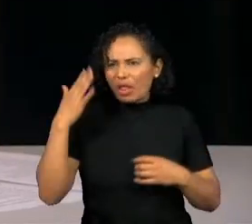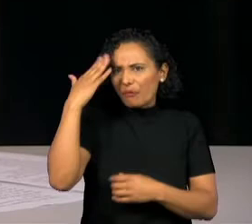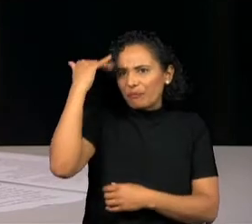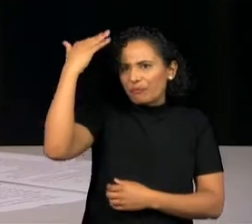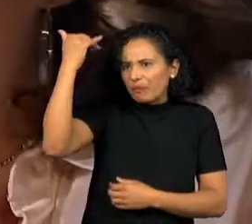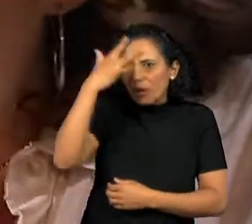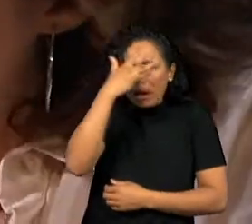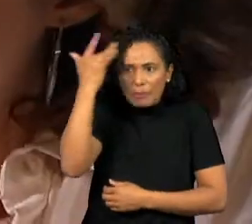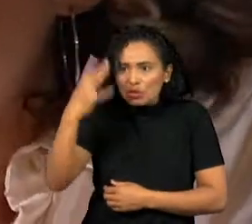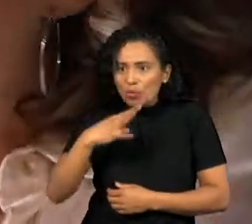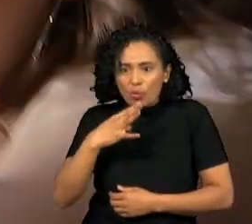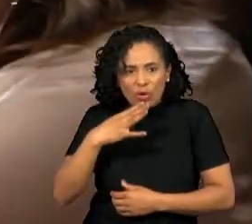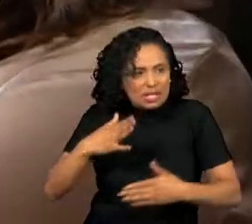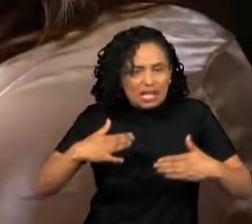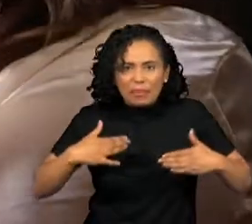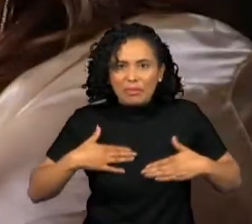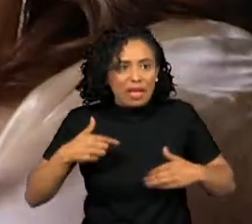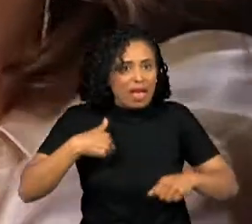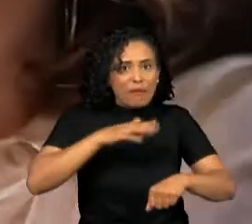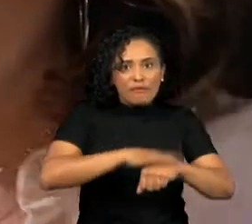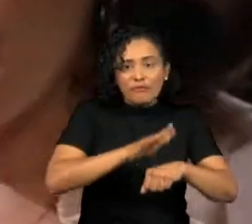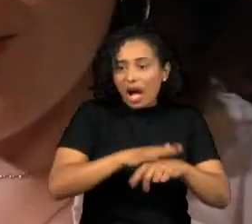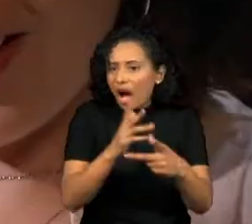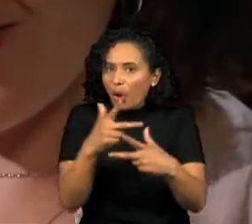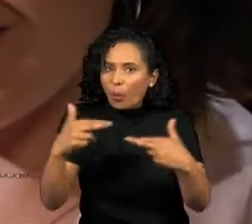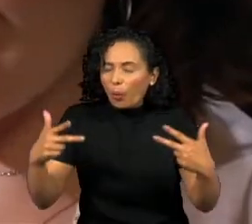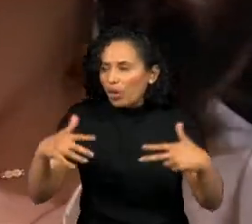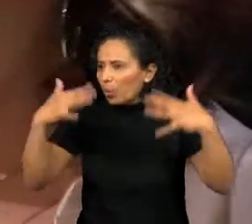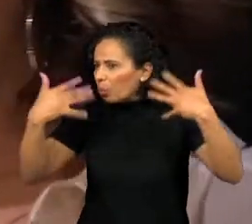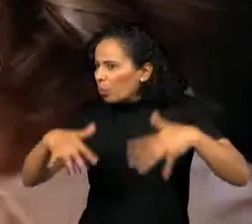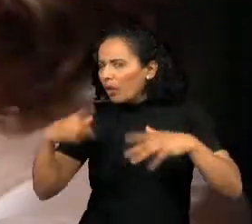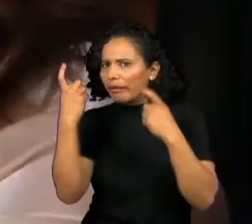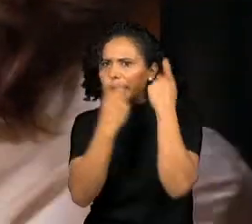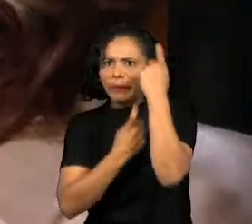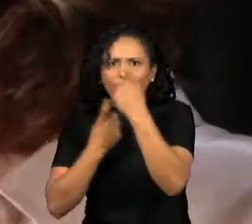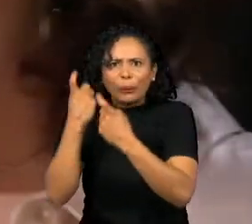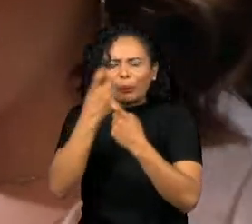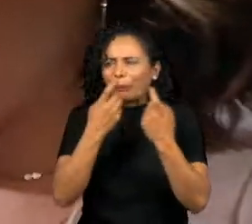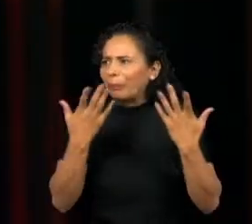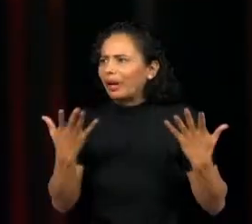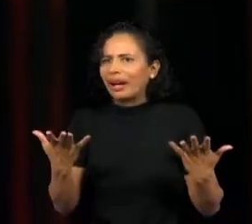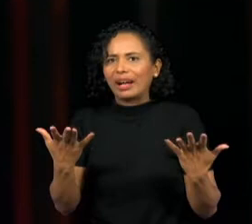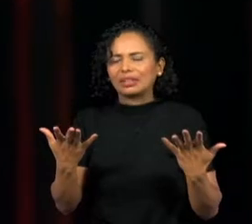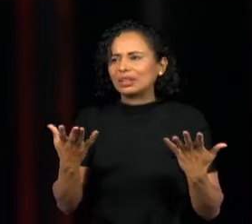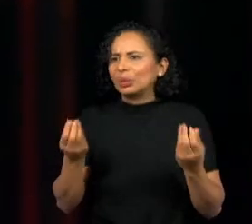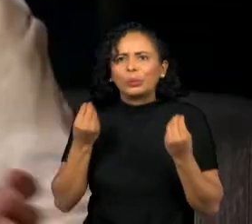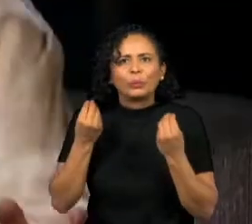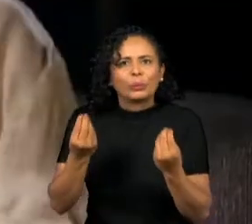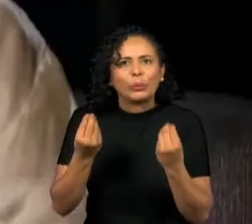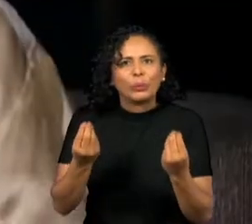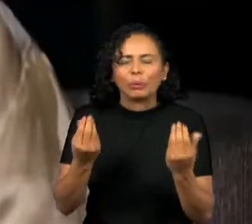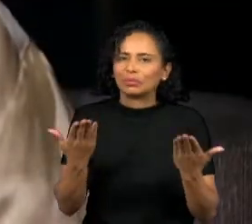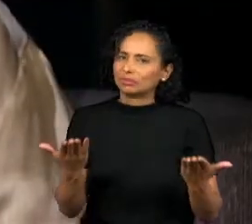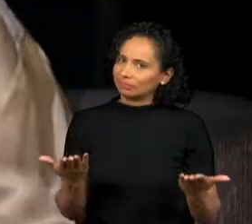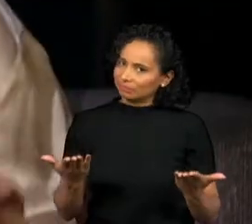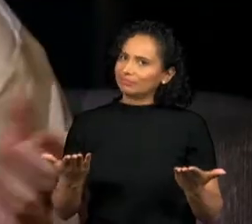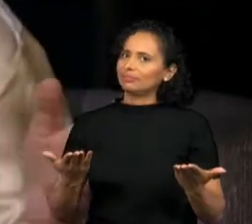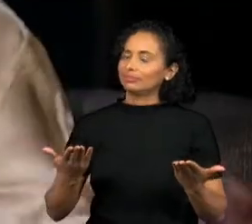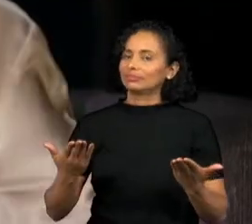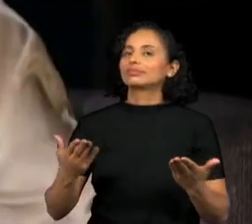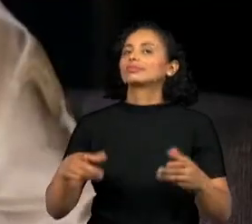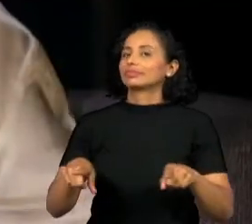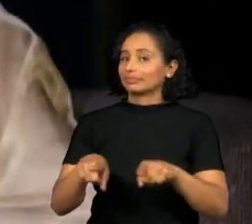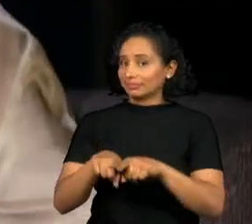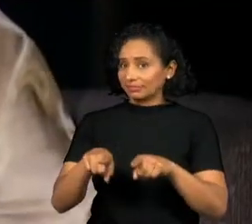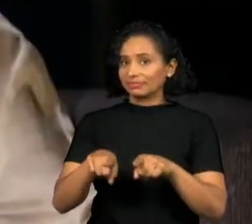Porque tudo que eu faço me leva aí fica liga e tenta seu negócio vai horas pessoas Havaianas Jesus e aí